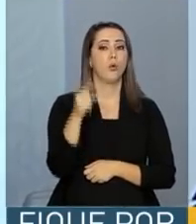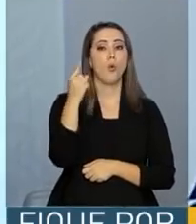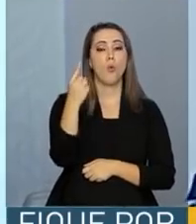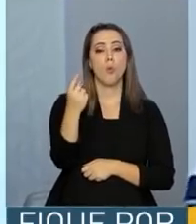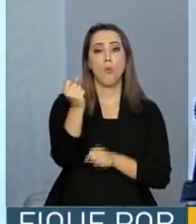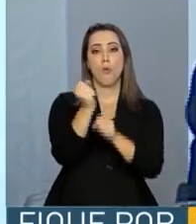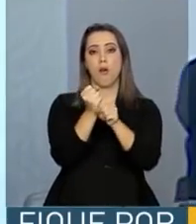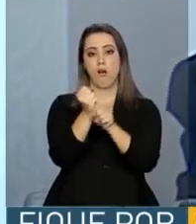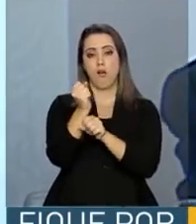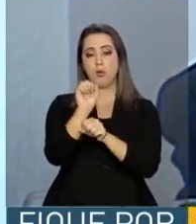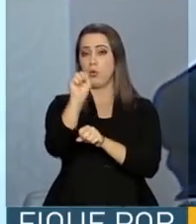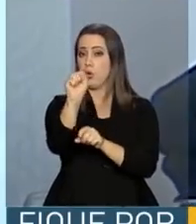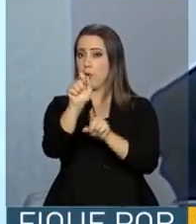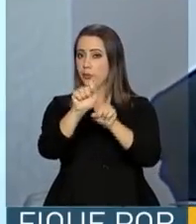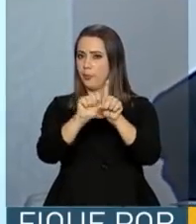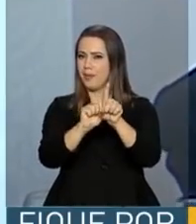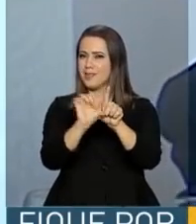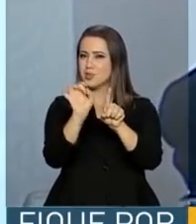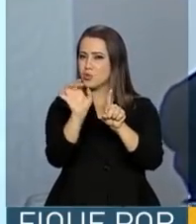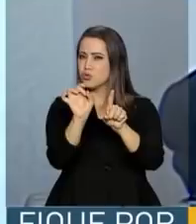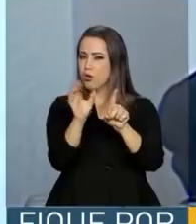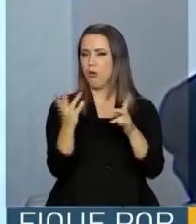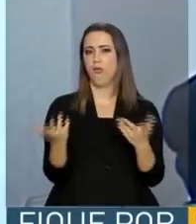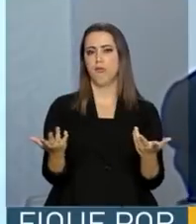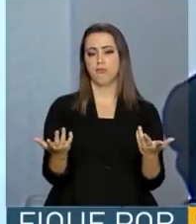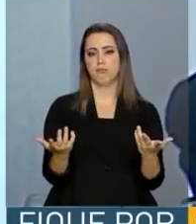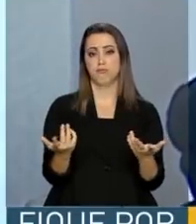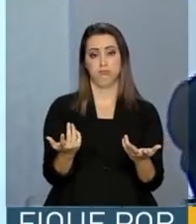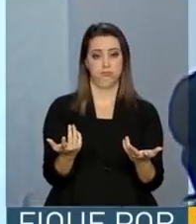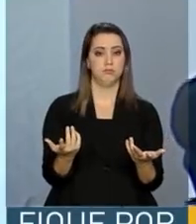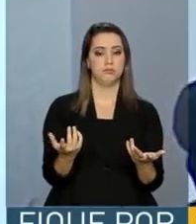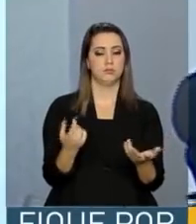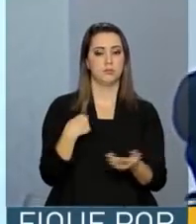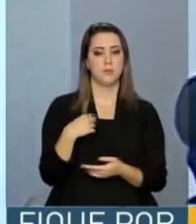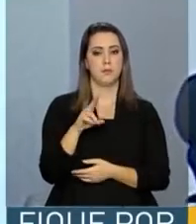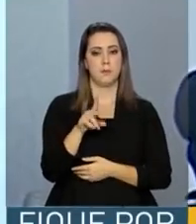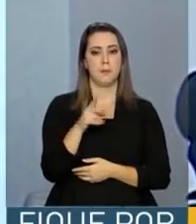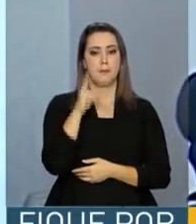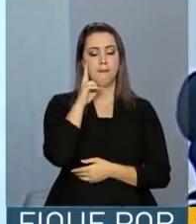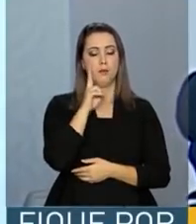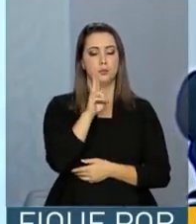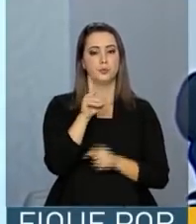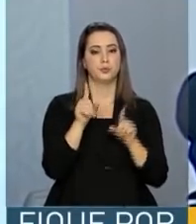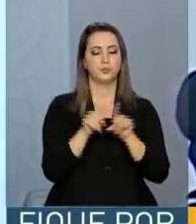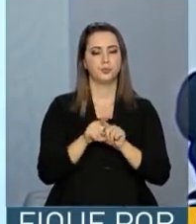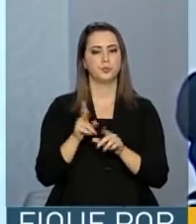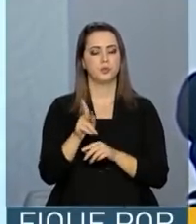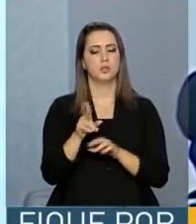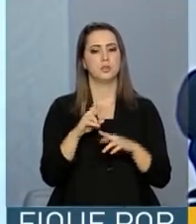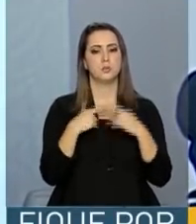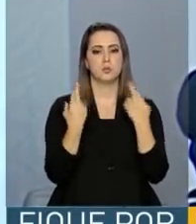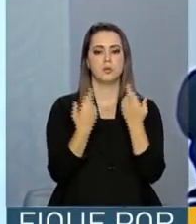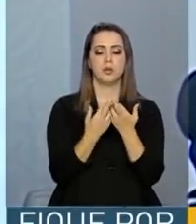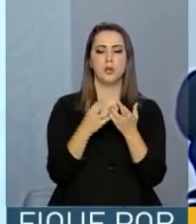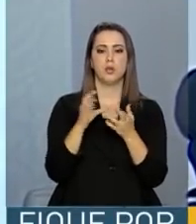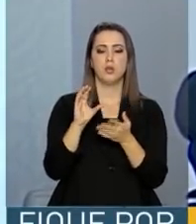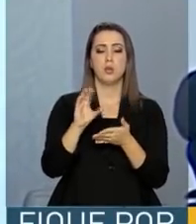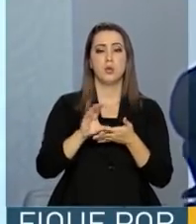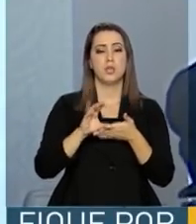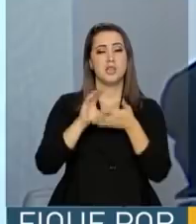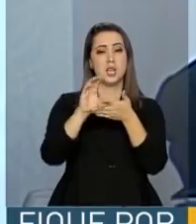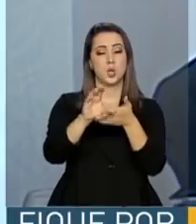e eu estou aproveitando uma coisa que até o recordo sempre que utilizam animais numa reunião do conselhão logo numa das